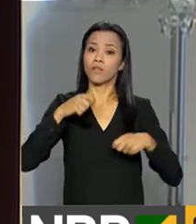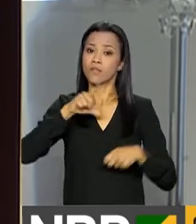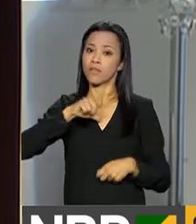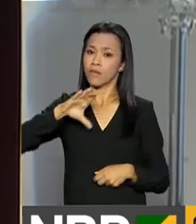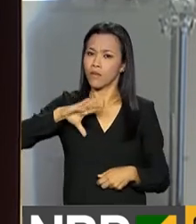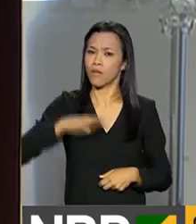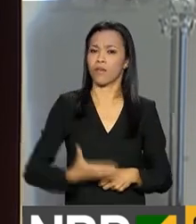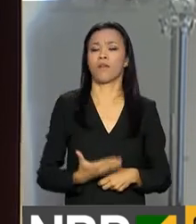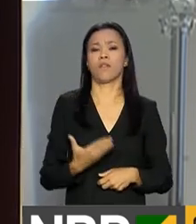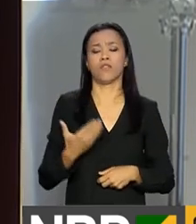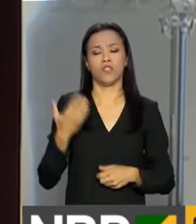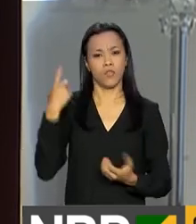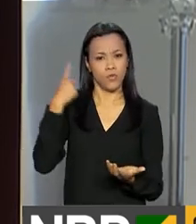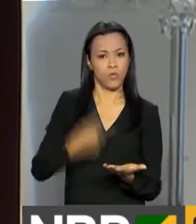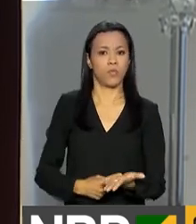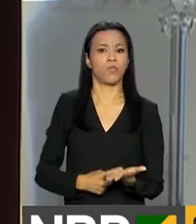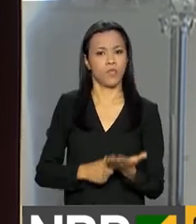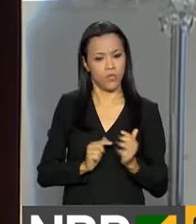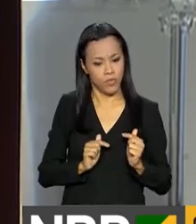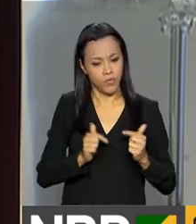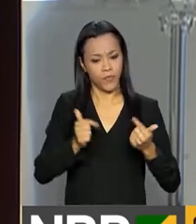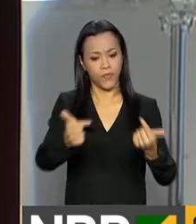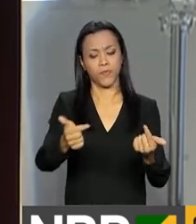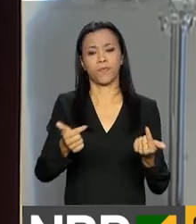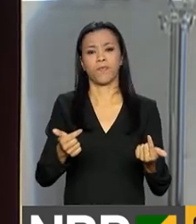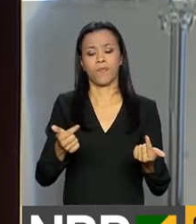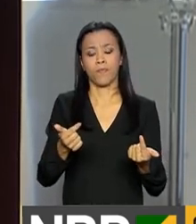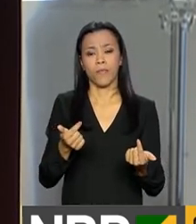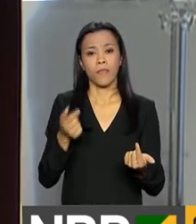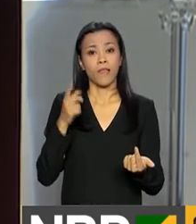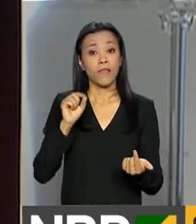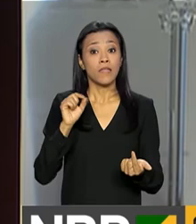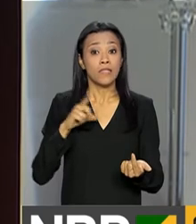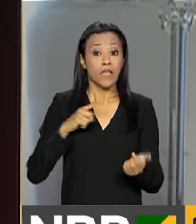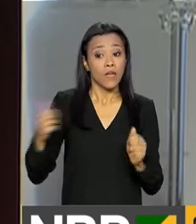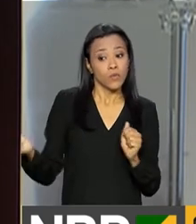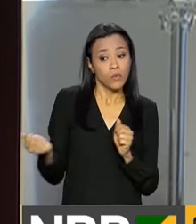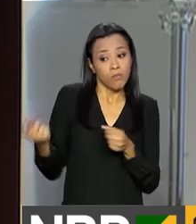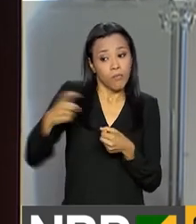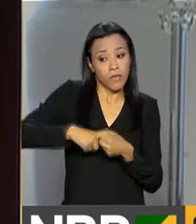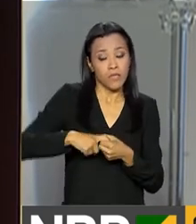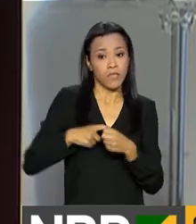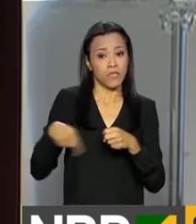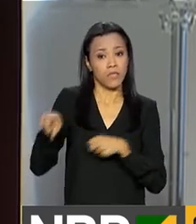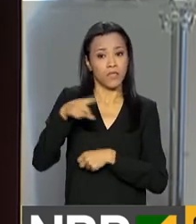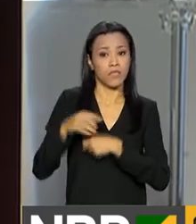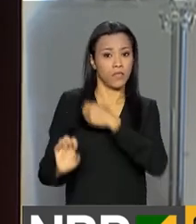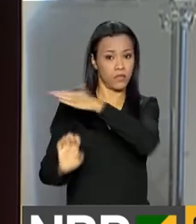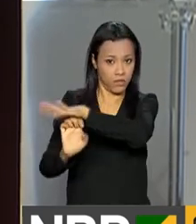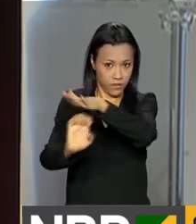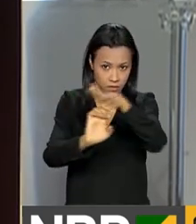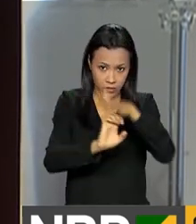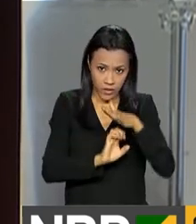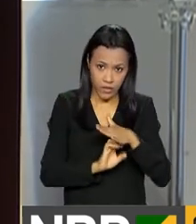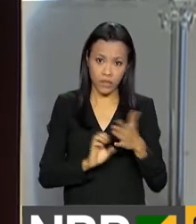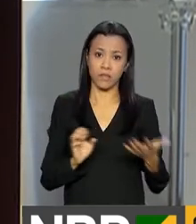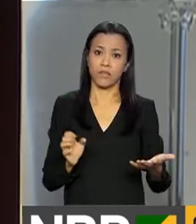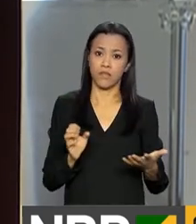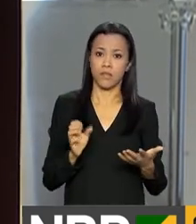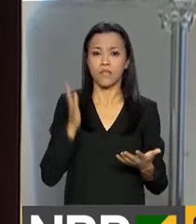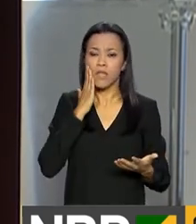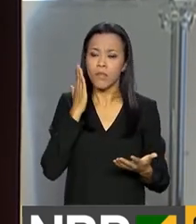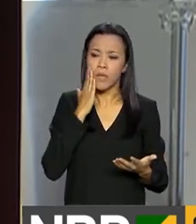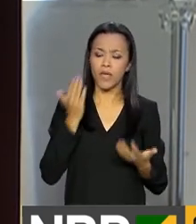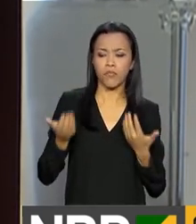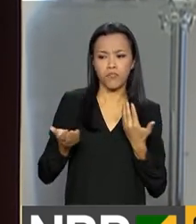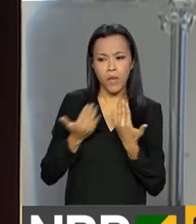essas agendas, a gente precisa estar próximo ao setor privado, sem nenhum tipo de constrangimento,